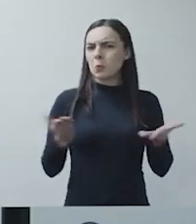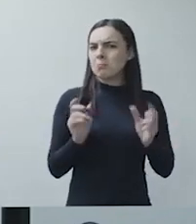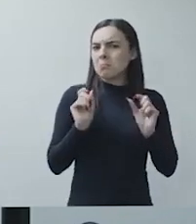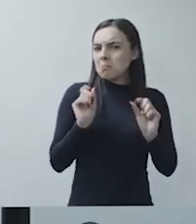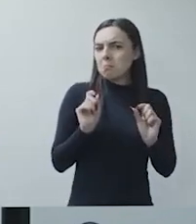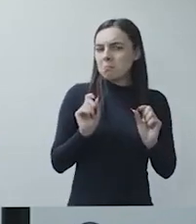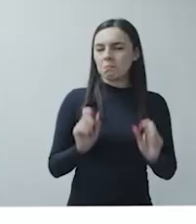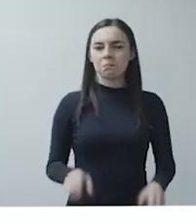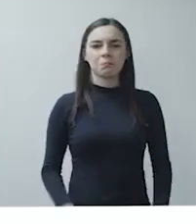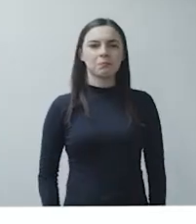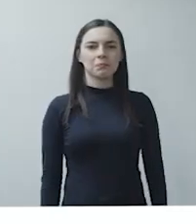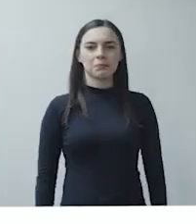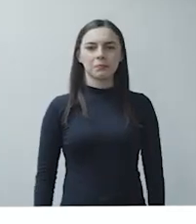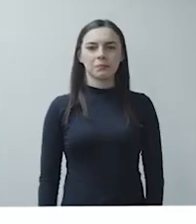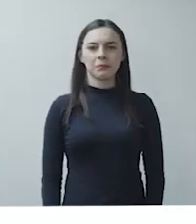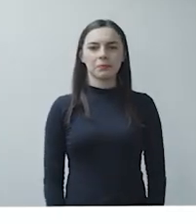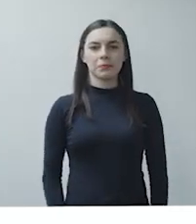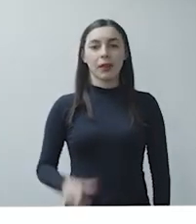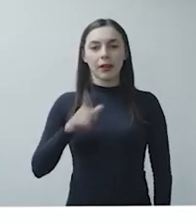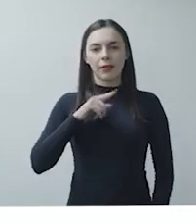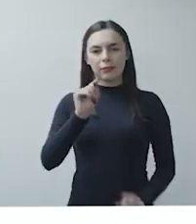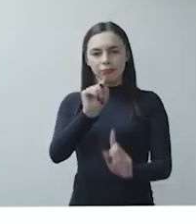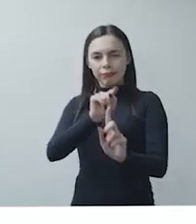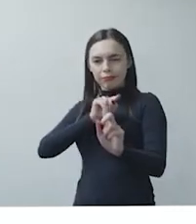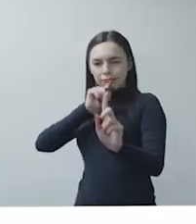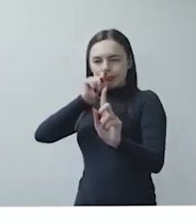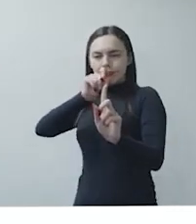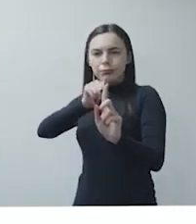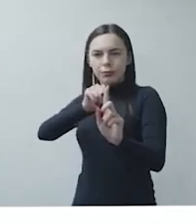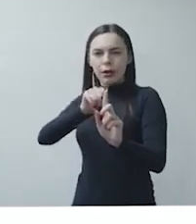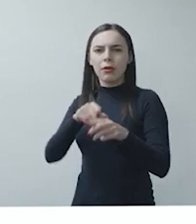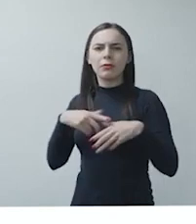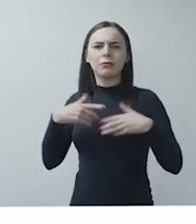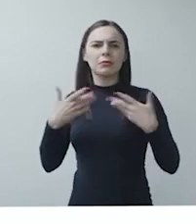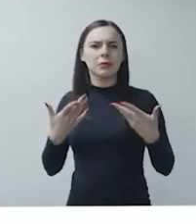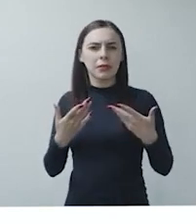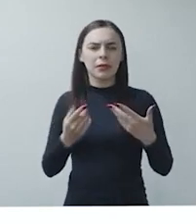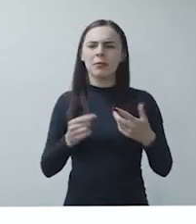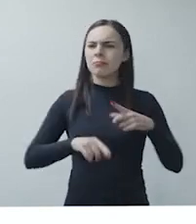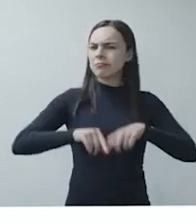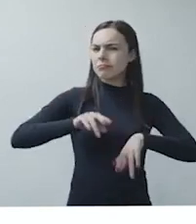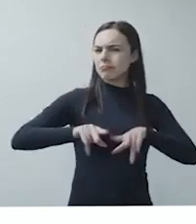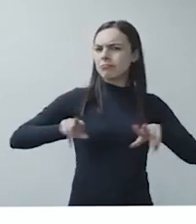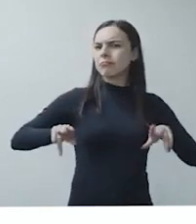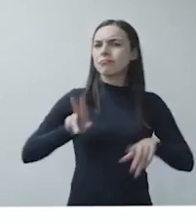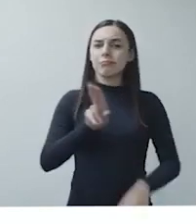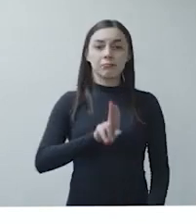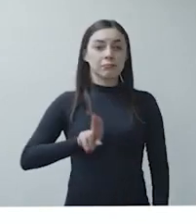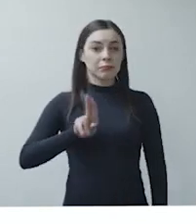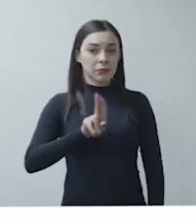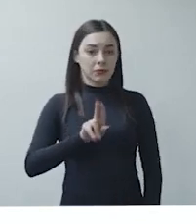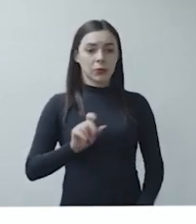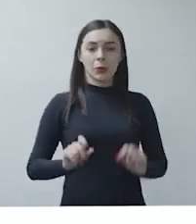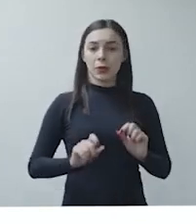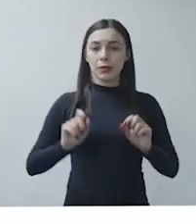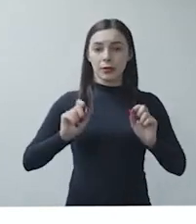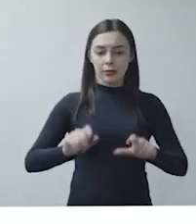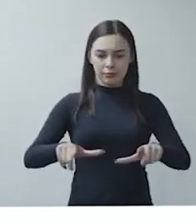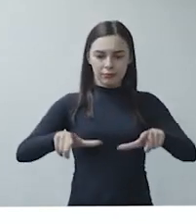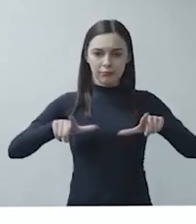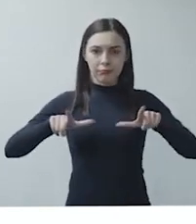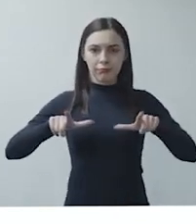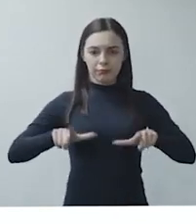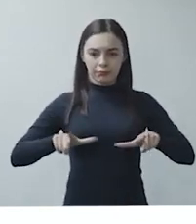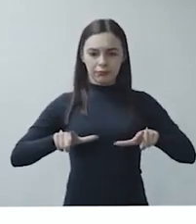jogo? Acerte no alvo. Quais são os materiais que nós iremos precisar? Um tabuleiro em